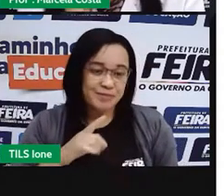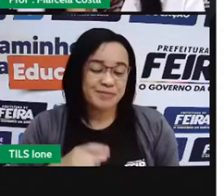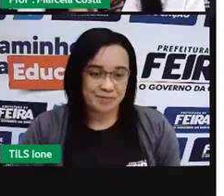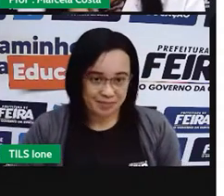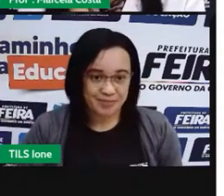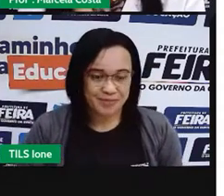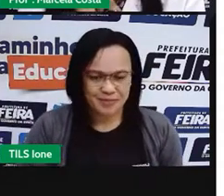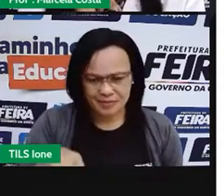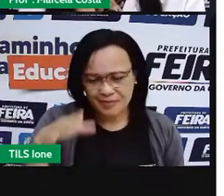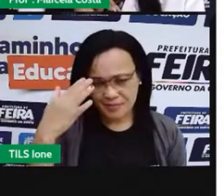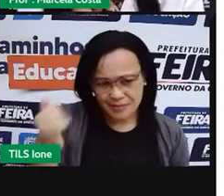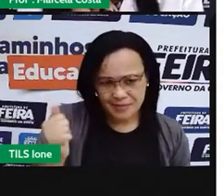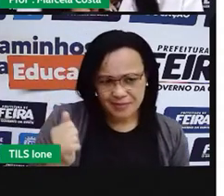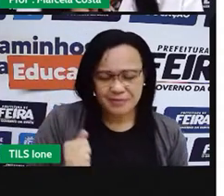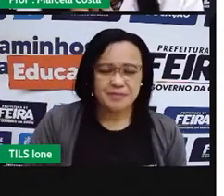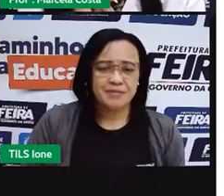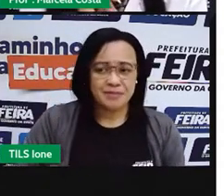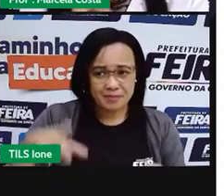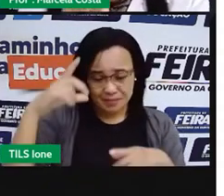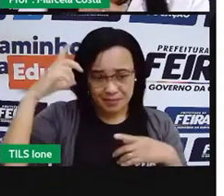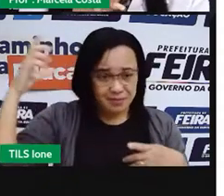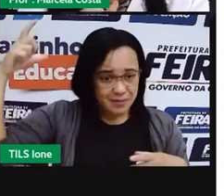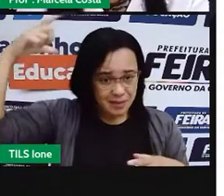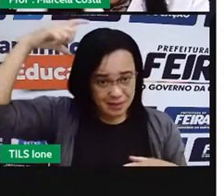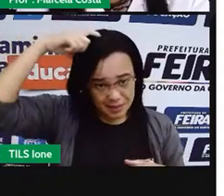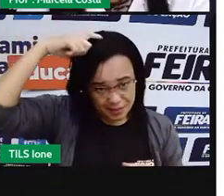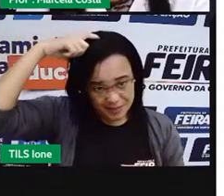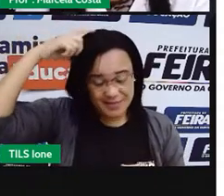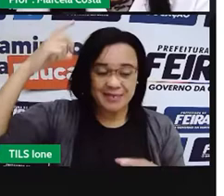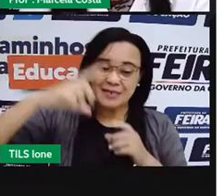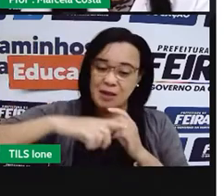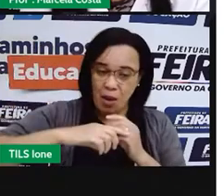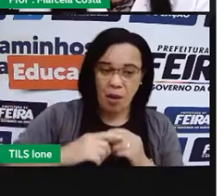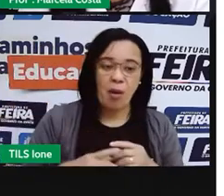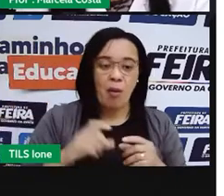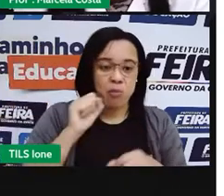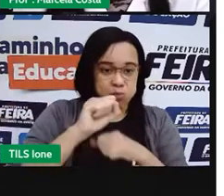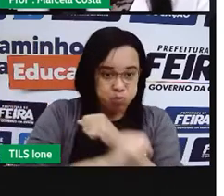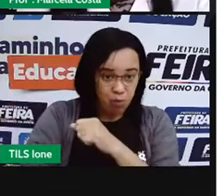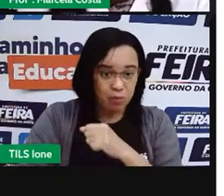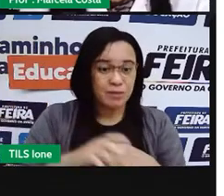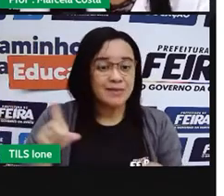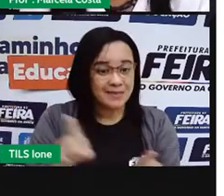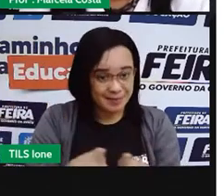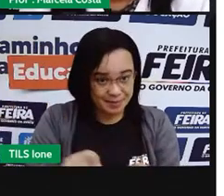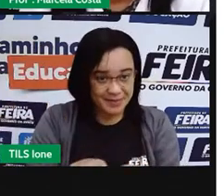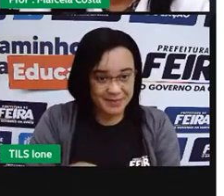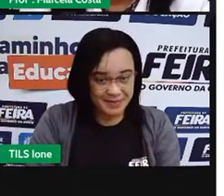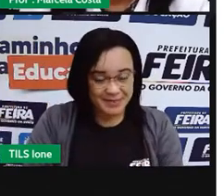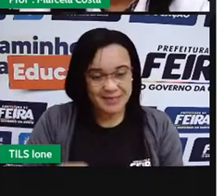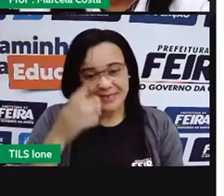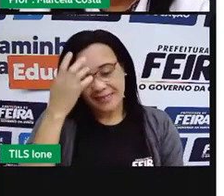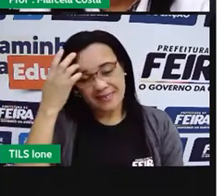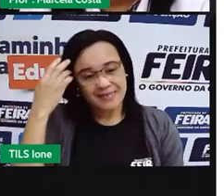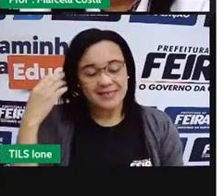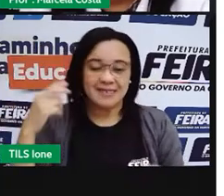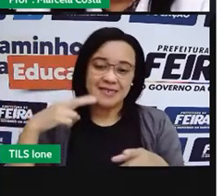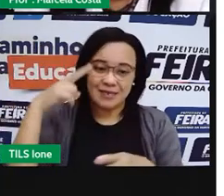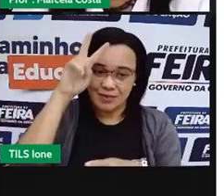que as princesas topam pum? Vamos descobrir o enredo dessa história nesse livro